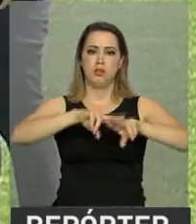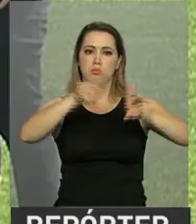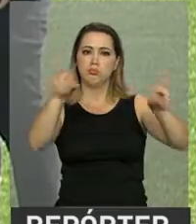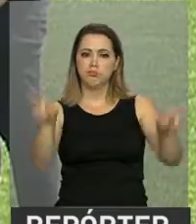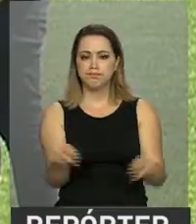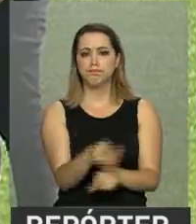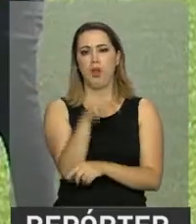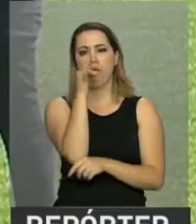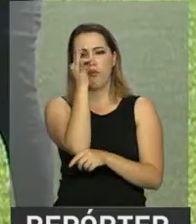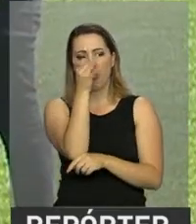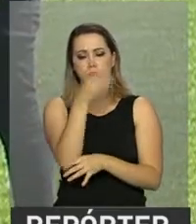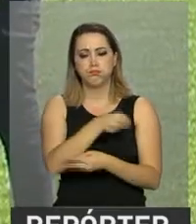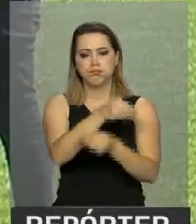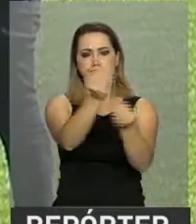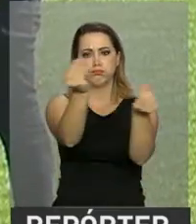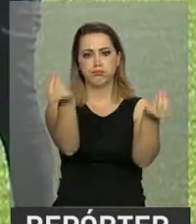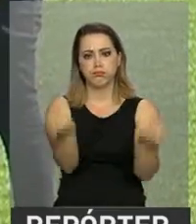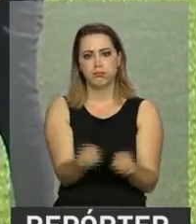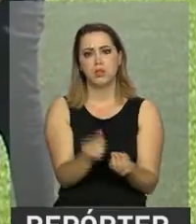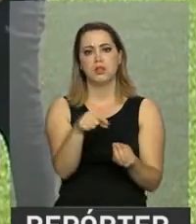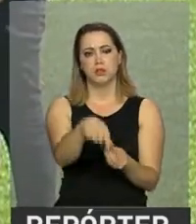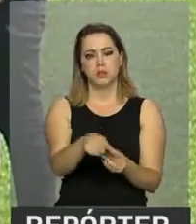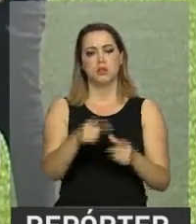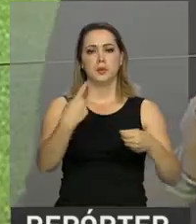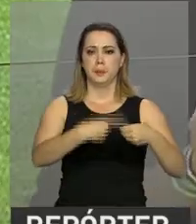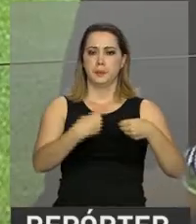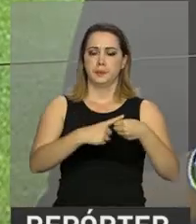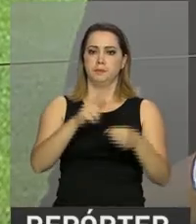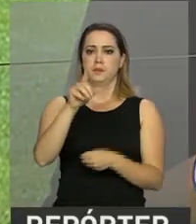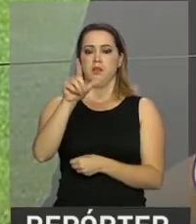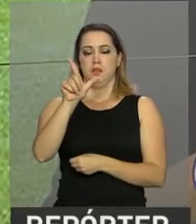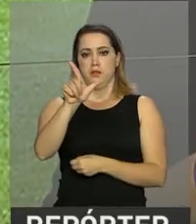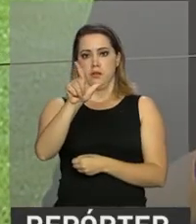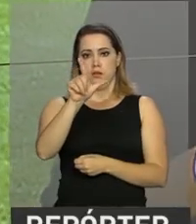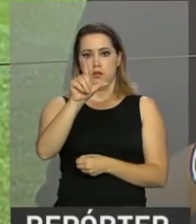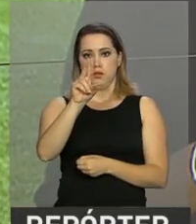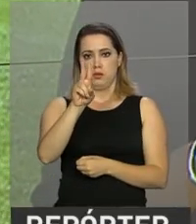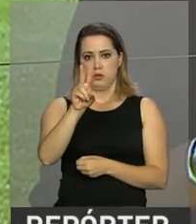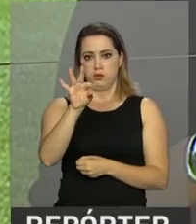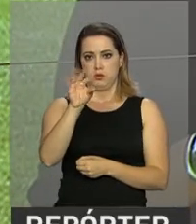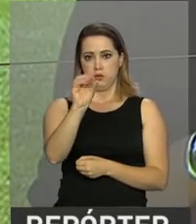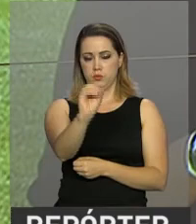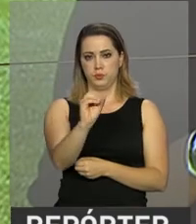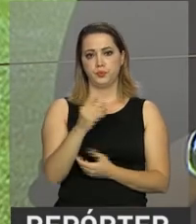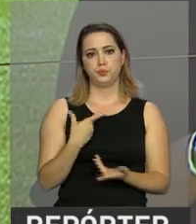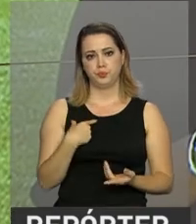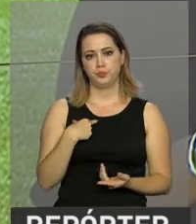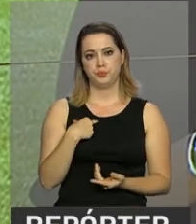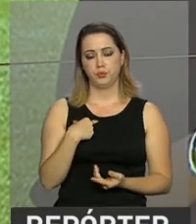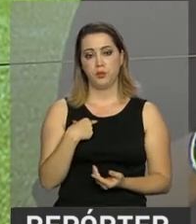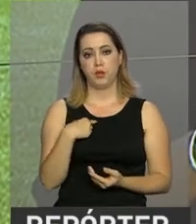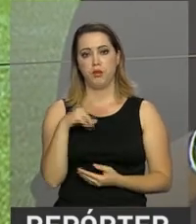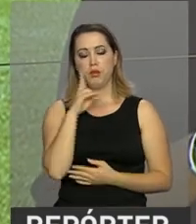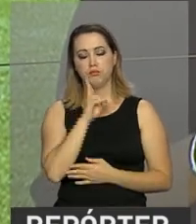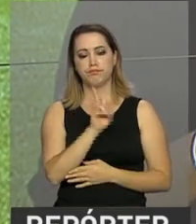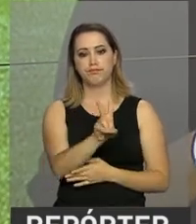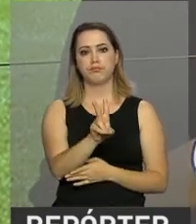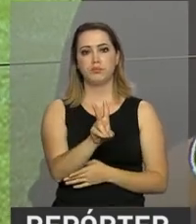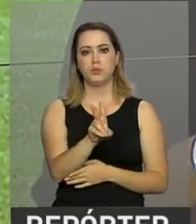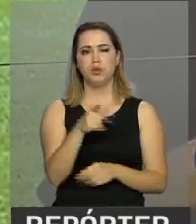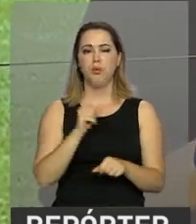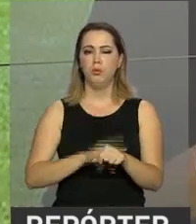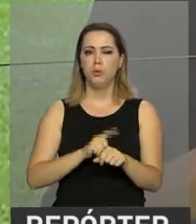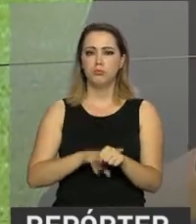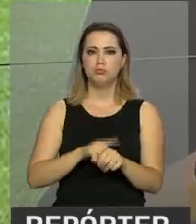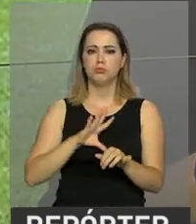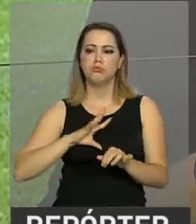realmente é uma cidade em luto, Zé Luiz. Luana, será um velório coletivo aí na Arena Condá. O que está programado para